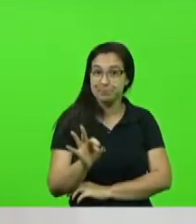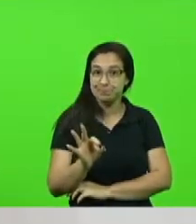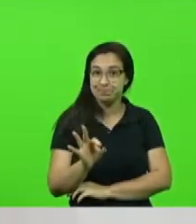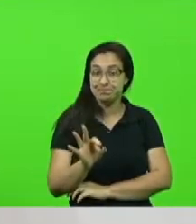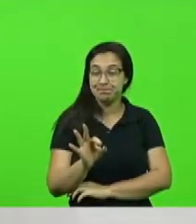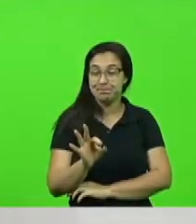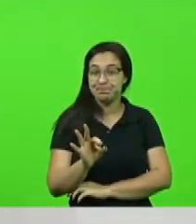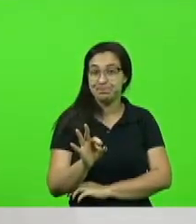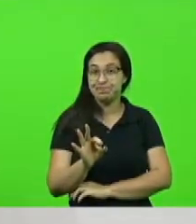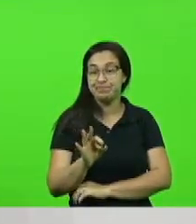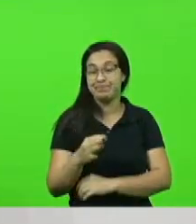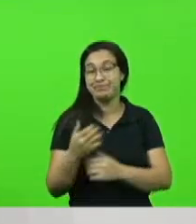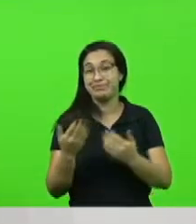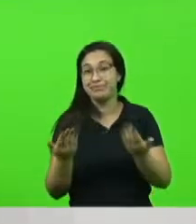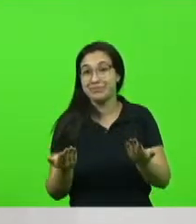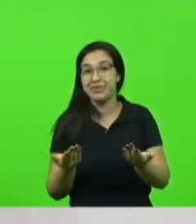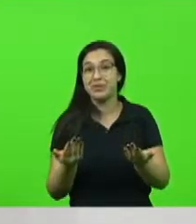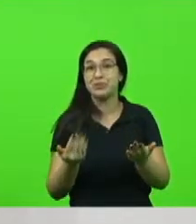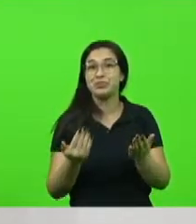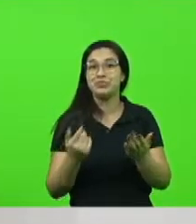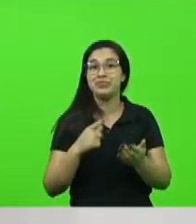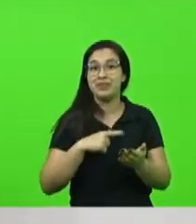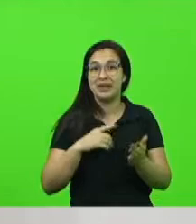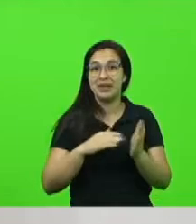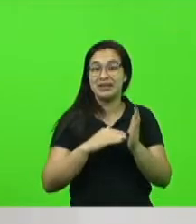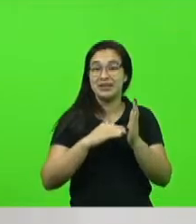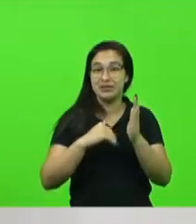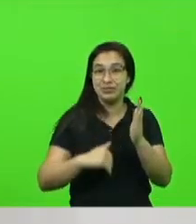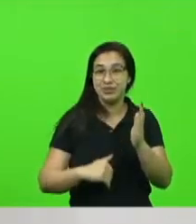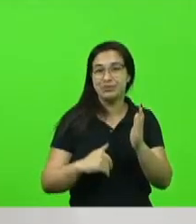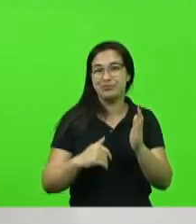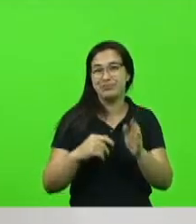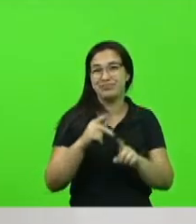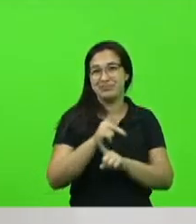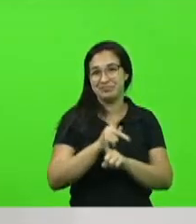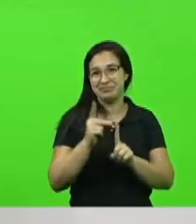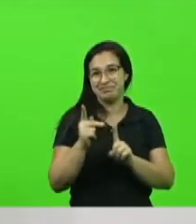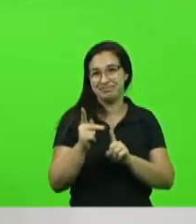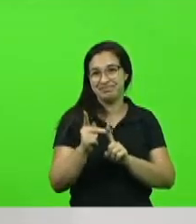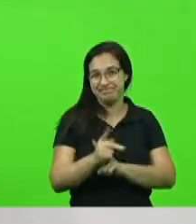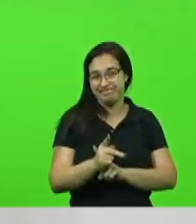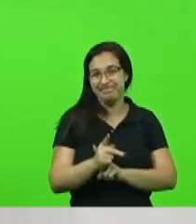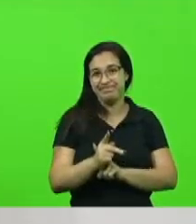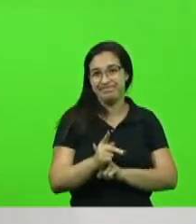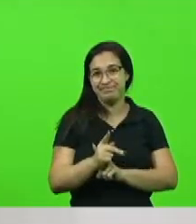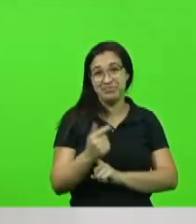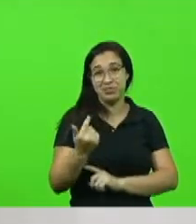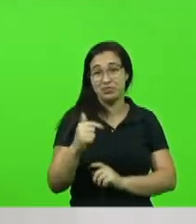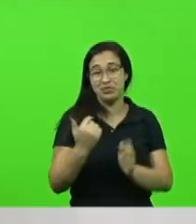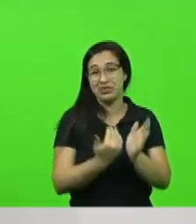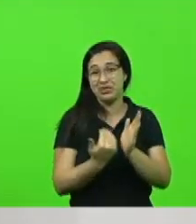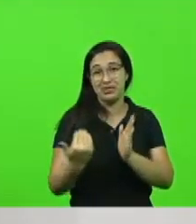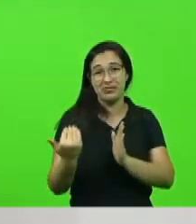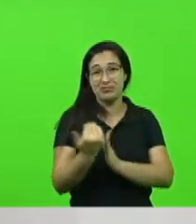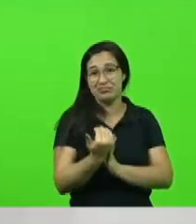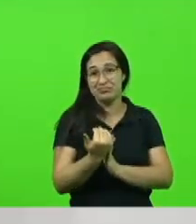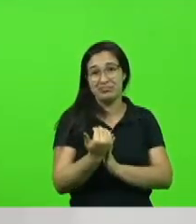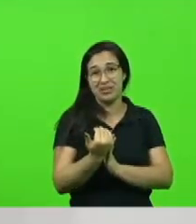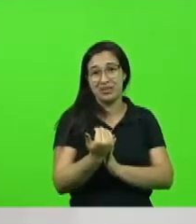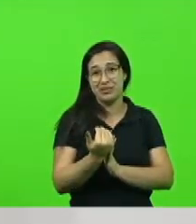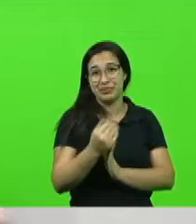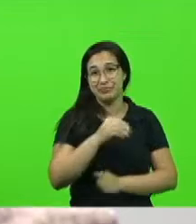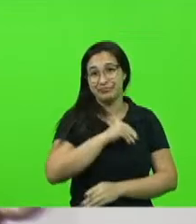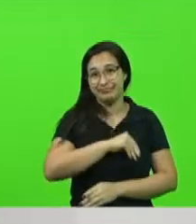desconto previdenciário e não estão tendo nenhum tipo de aumento da remuneração.